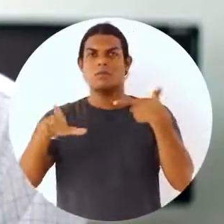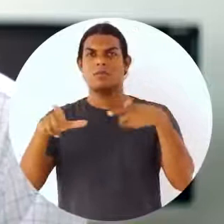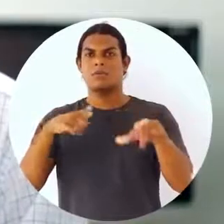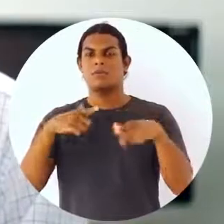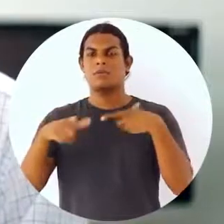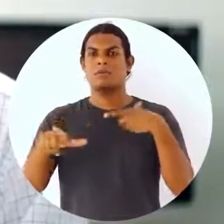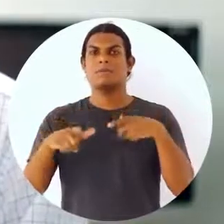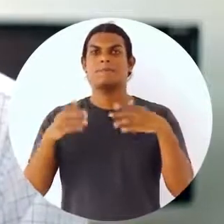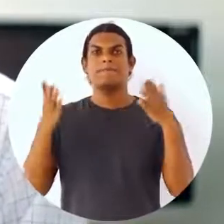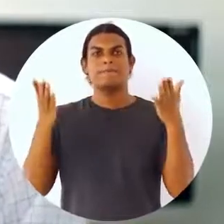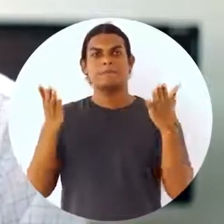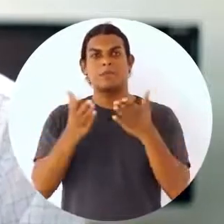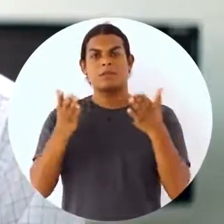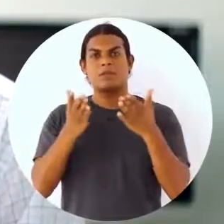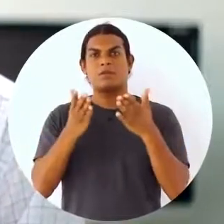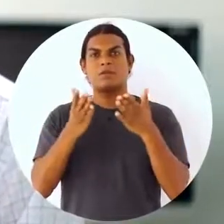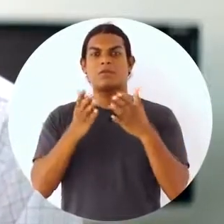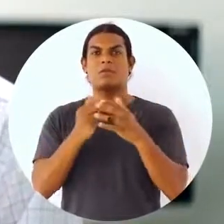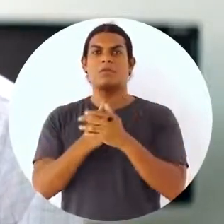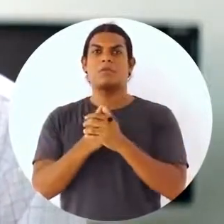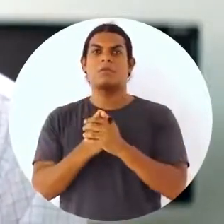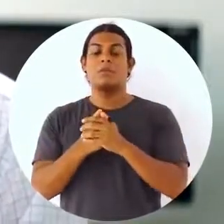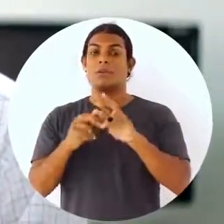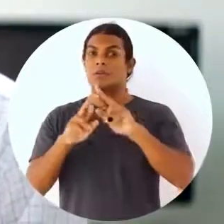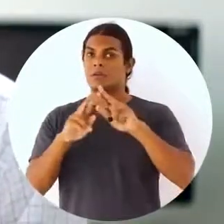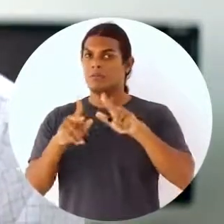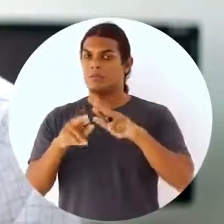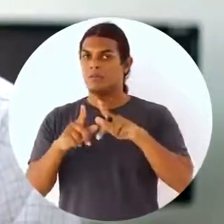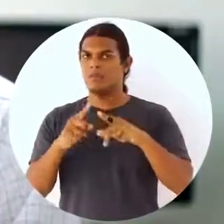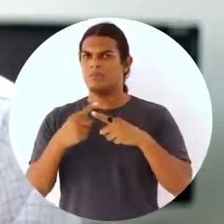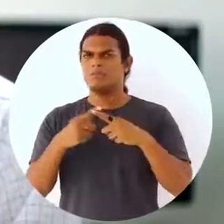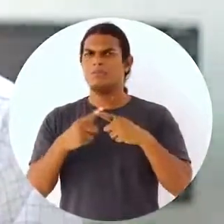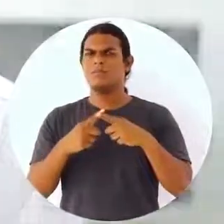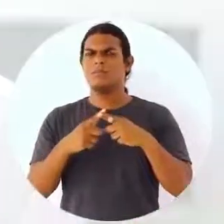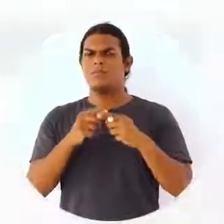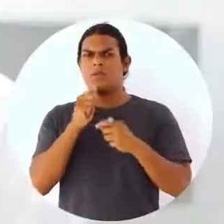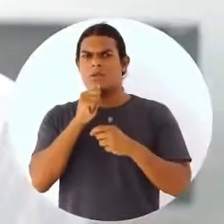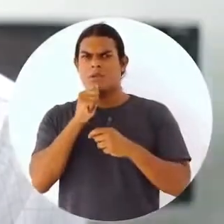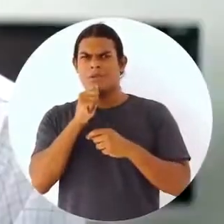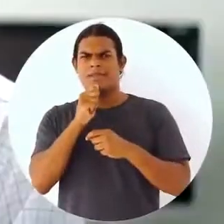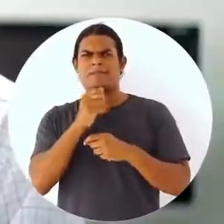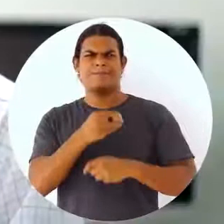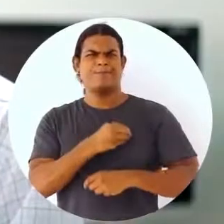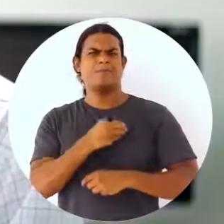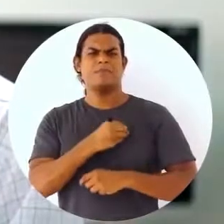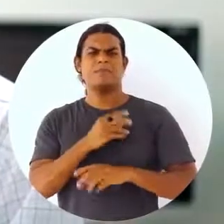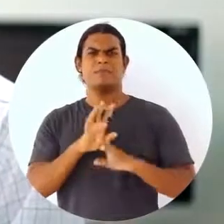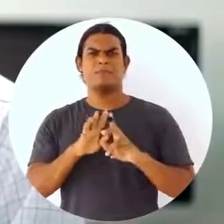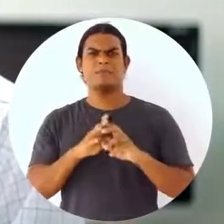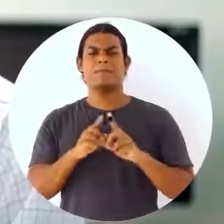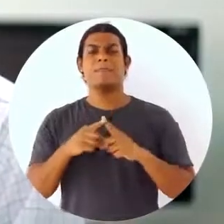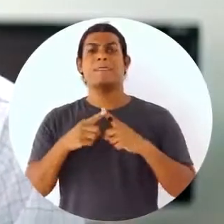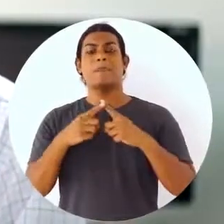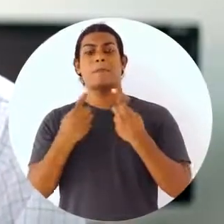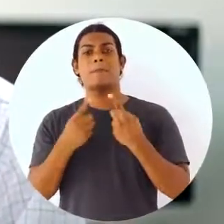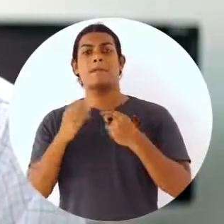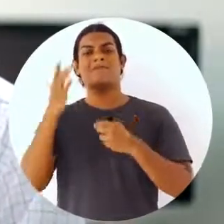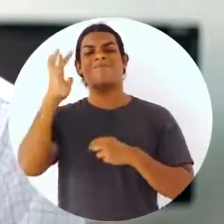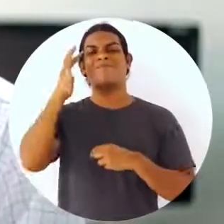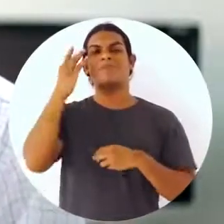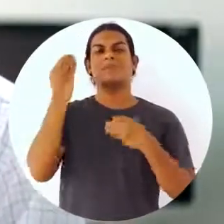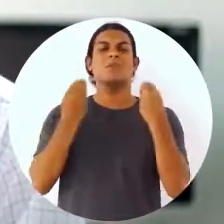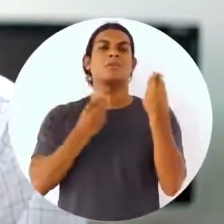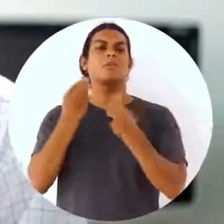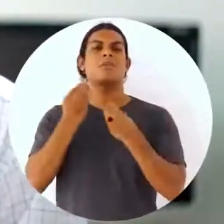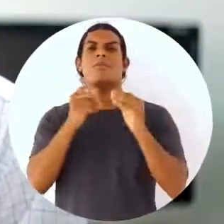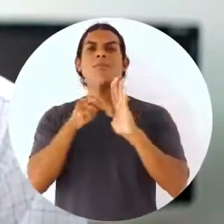que o foco não está dentro do processo interno só, apesar de que isso ainda existe, mas não da mesma forma. Mas principalmente em pensar como eu vou planejar